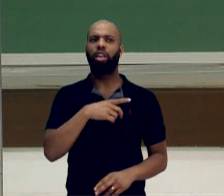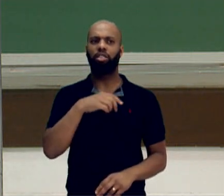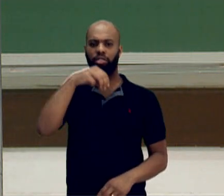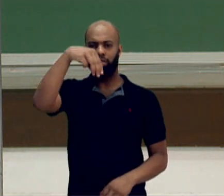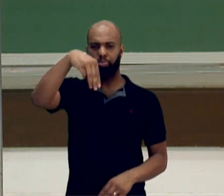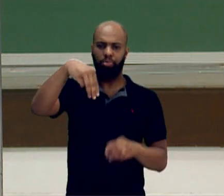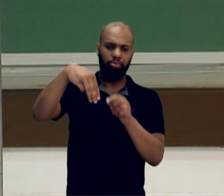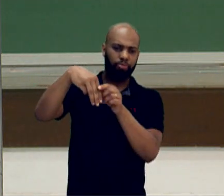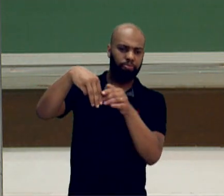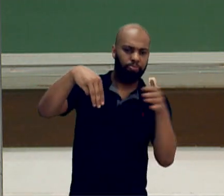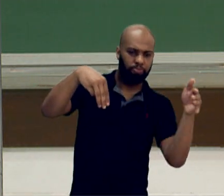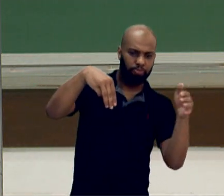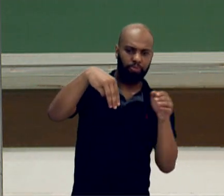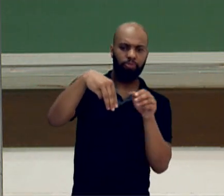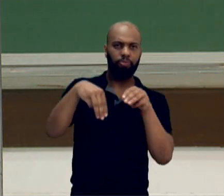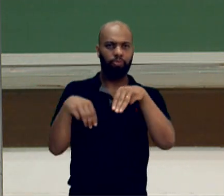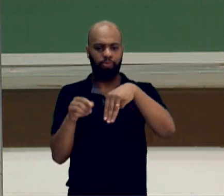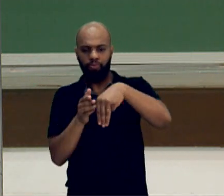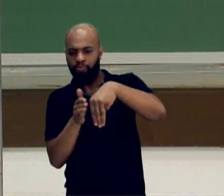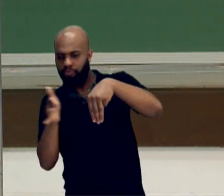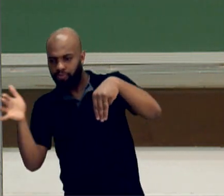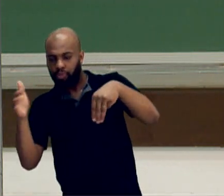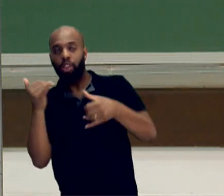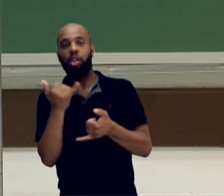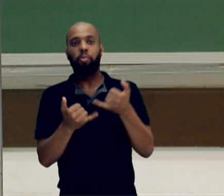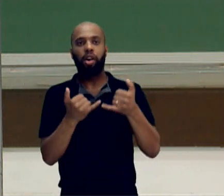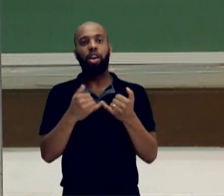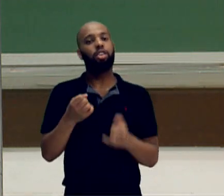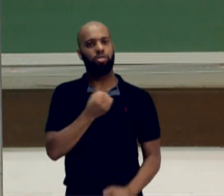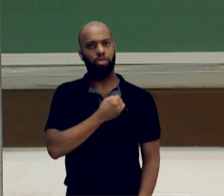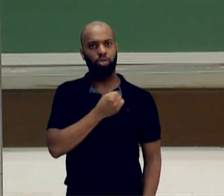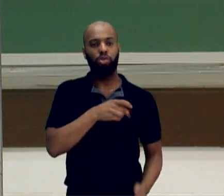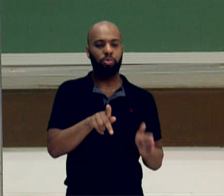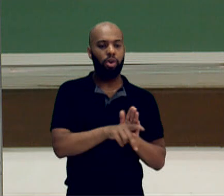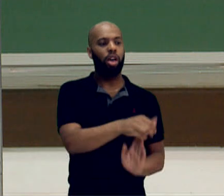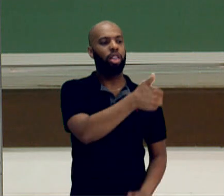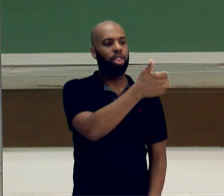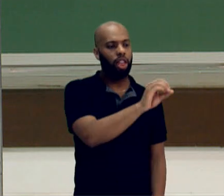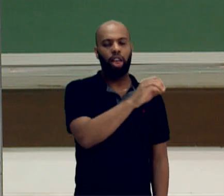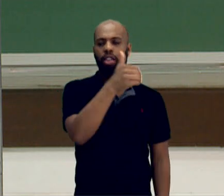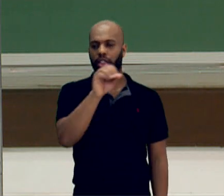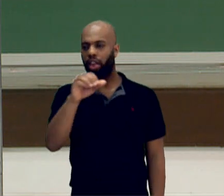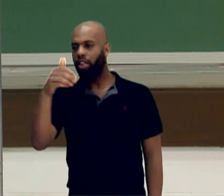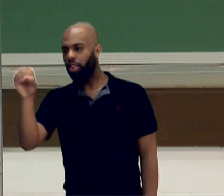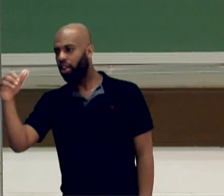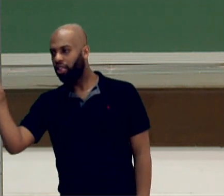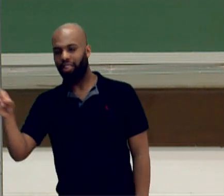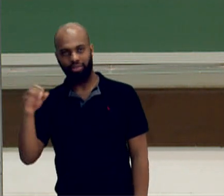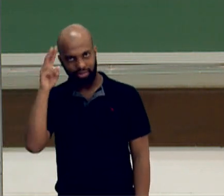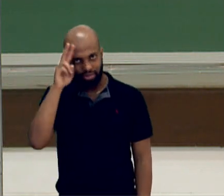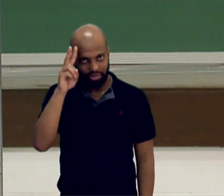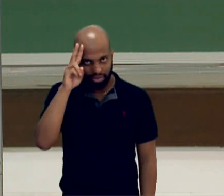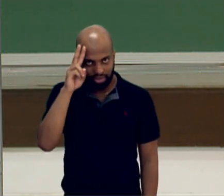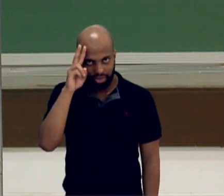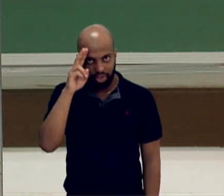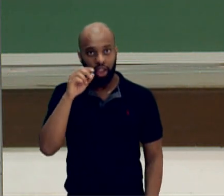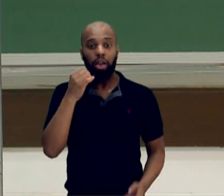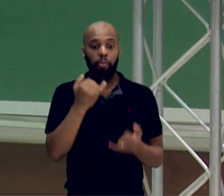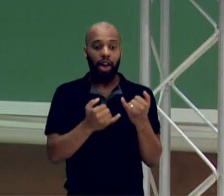unidades de medidas? É como se fosse o nosso sistema de numeração de 10 em 10? Ah, muito bem. É como